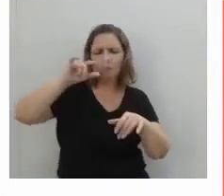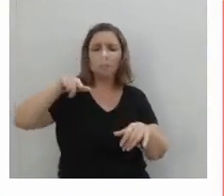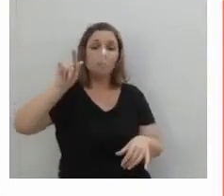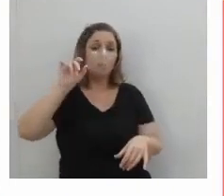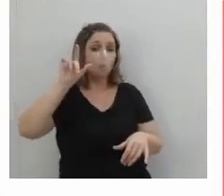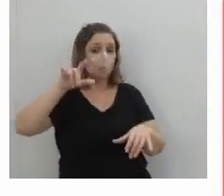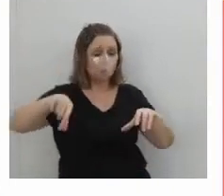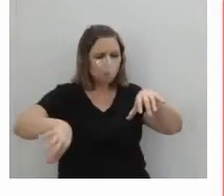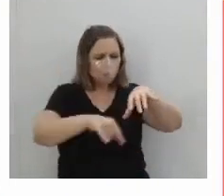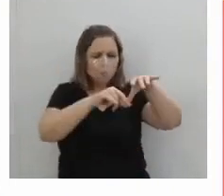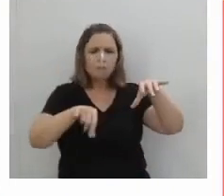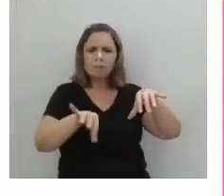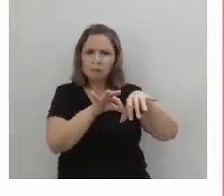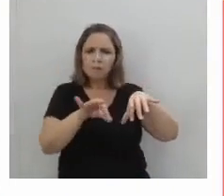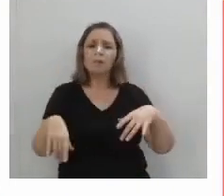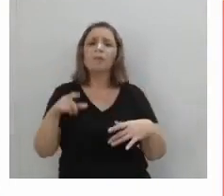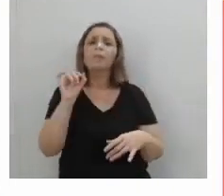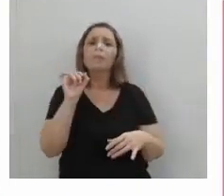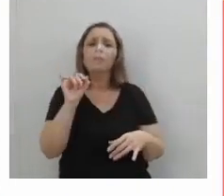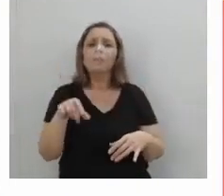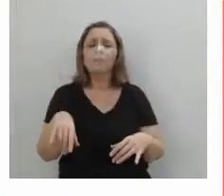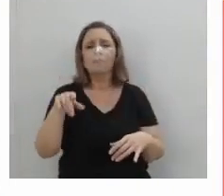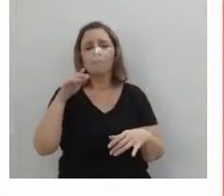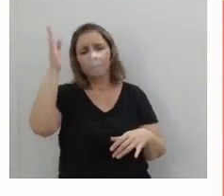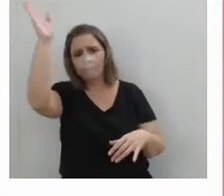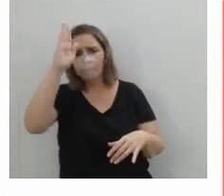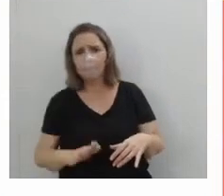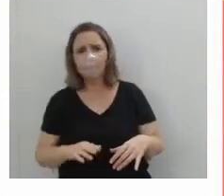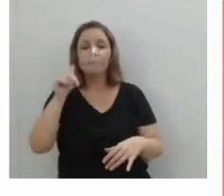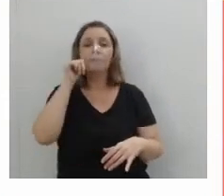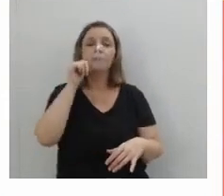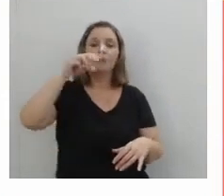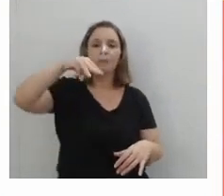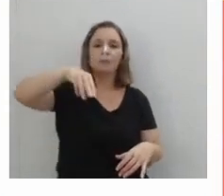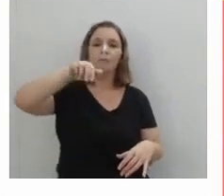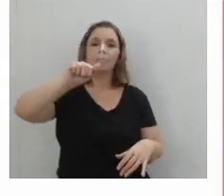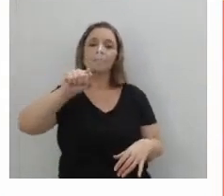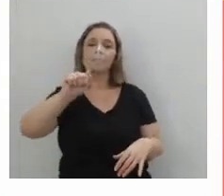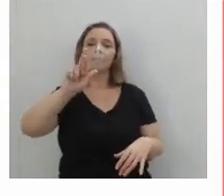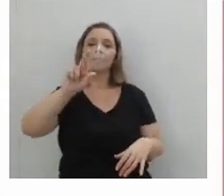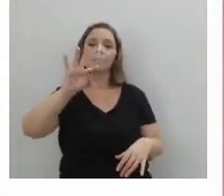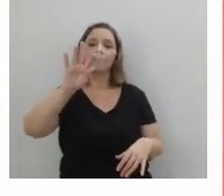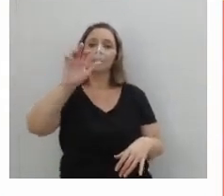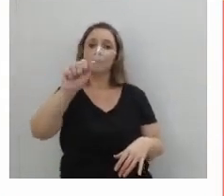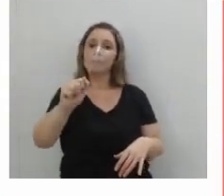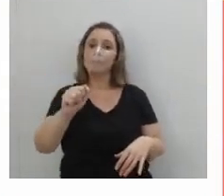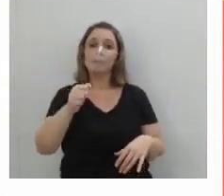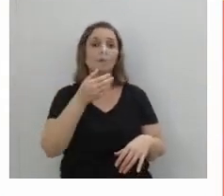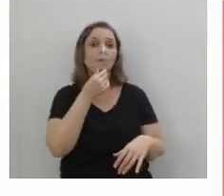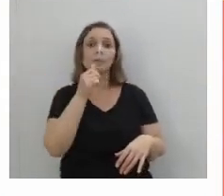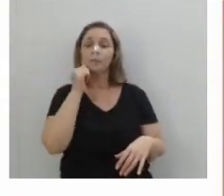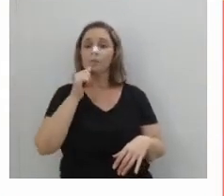número de gols na história de futebol foi a nossa brasileira Marta, Olhe lá, incluindo o masculino